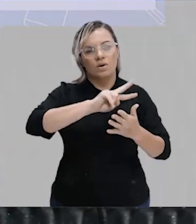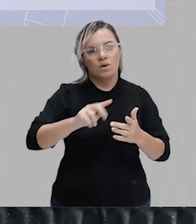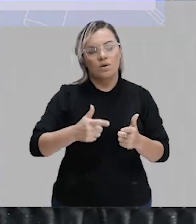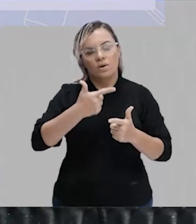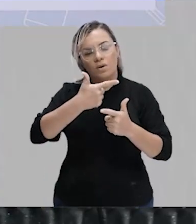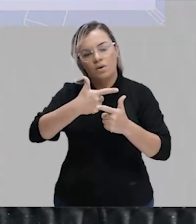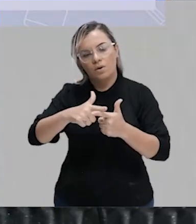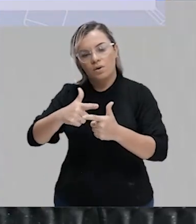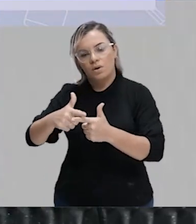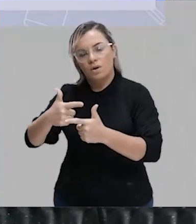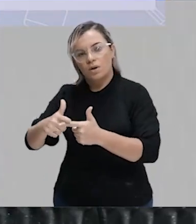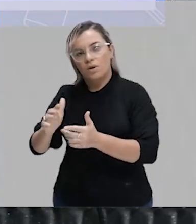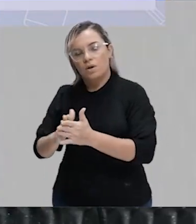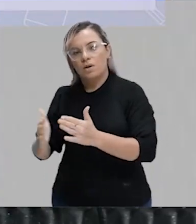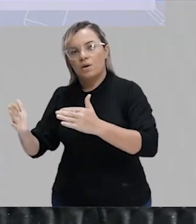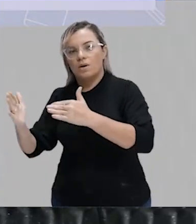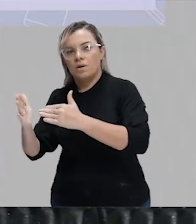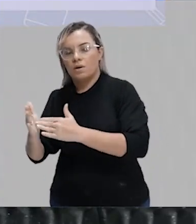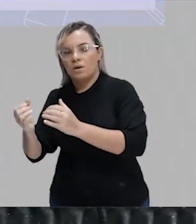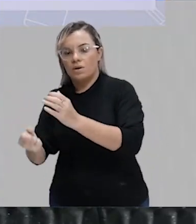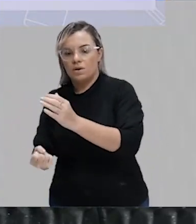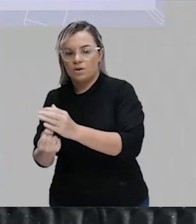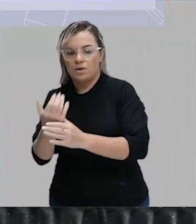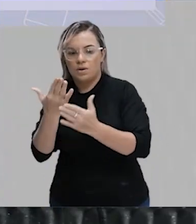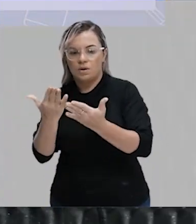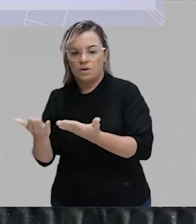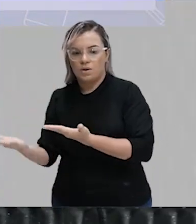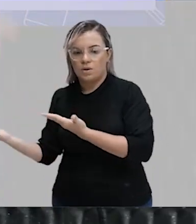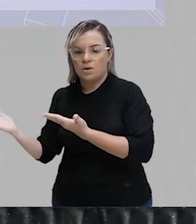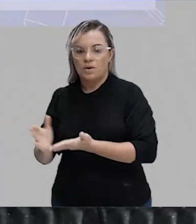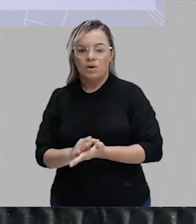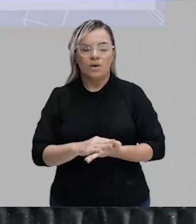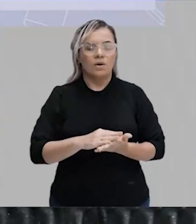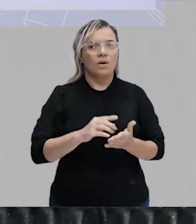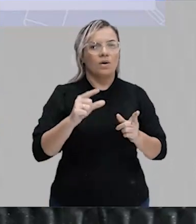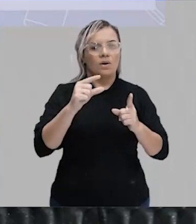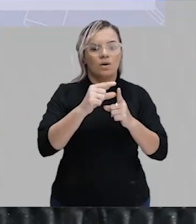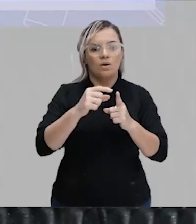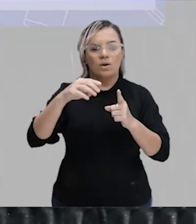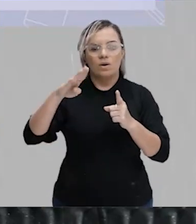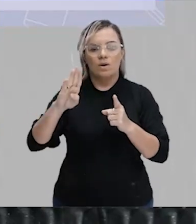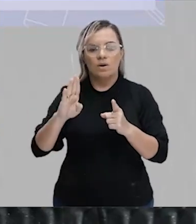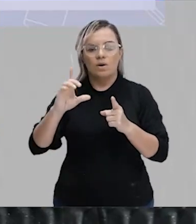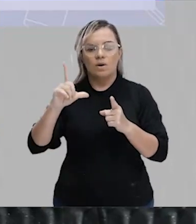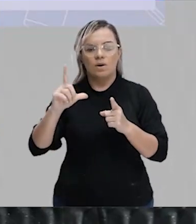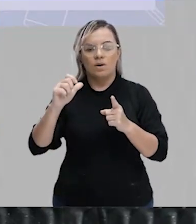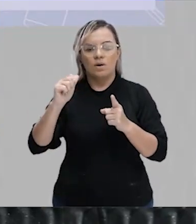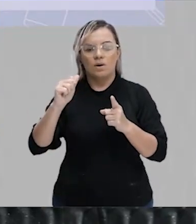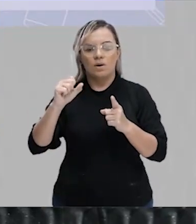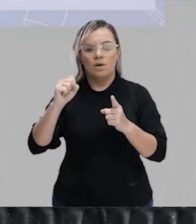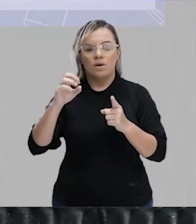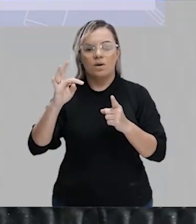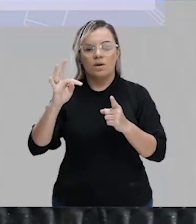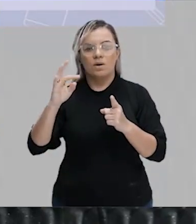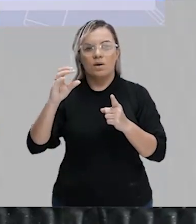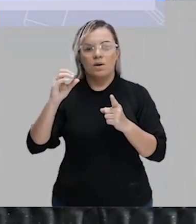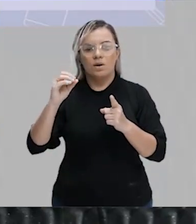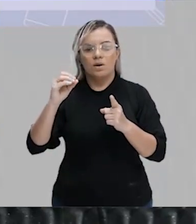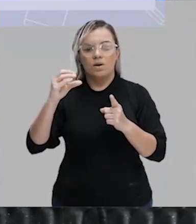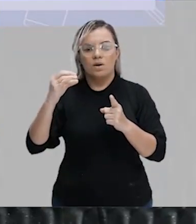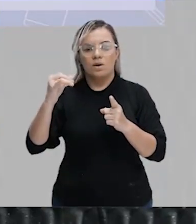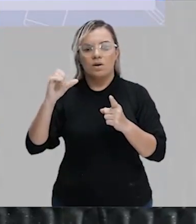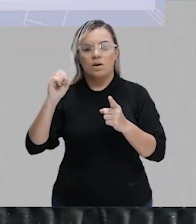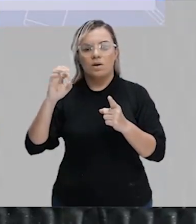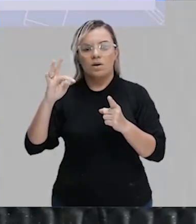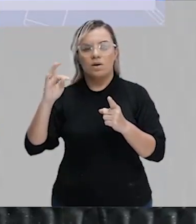né, até o surgimento do blastocisto. O que é esse blastocisto? Vocês lembram que quando a